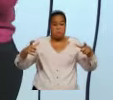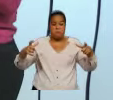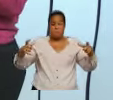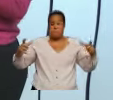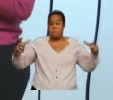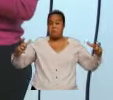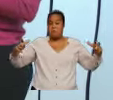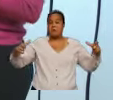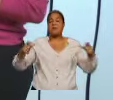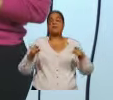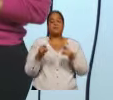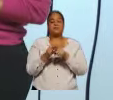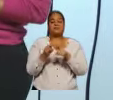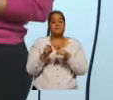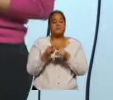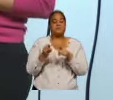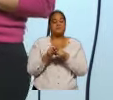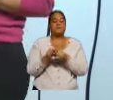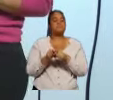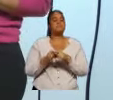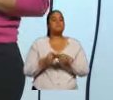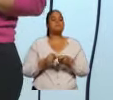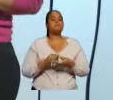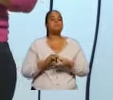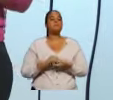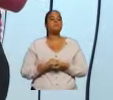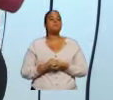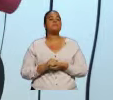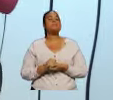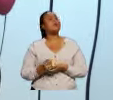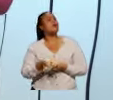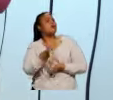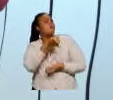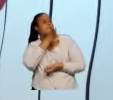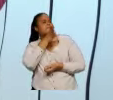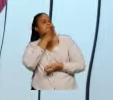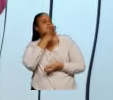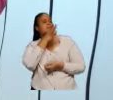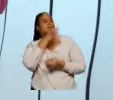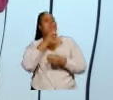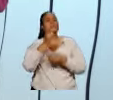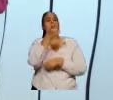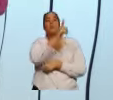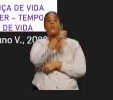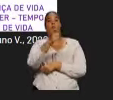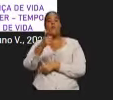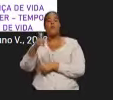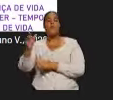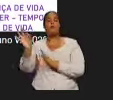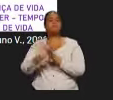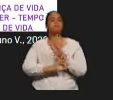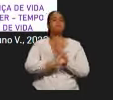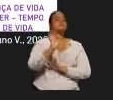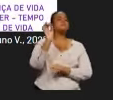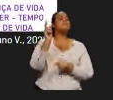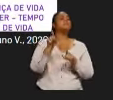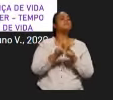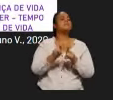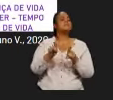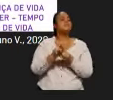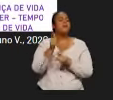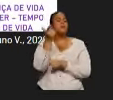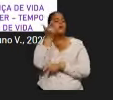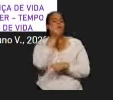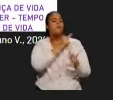concentrada então na região e vamos conhecer então algumas outras taxas que fazem com que a